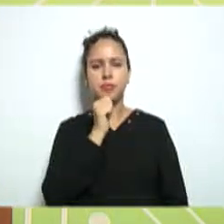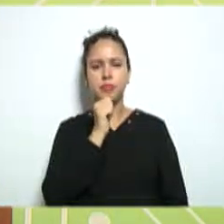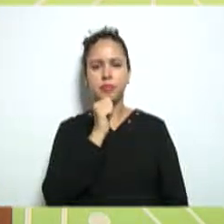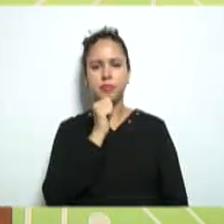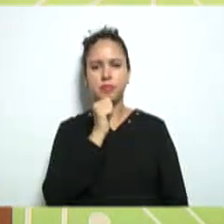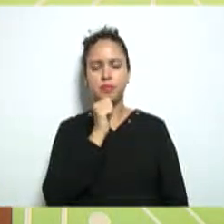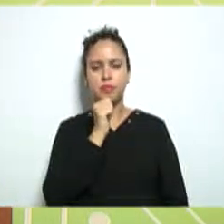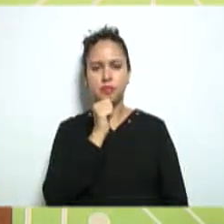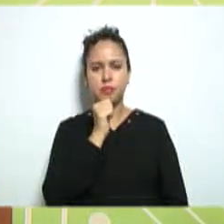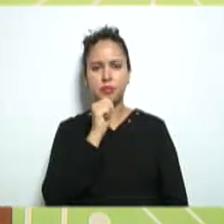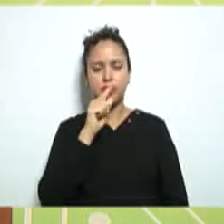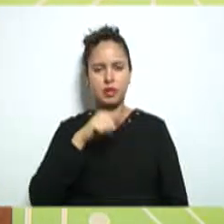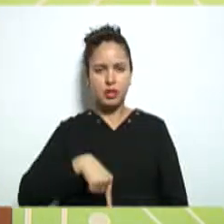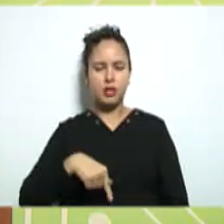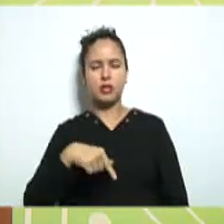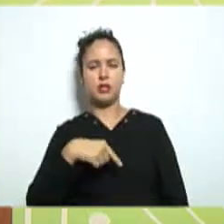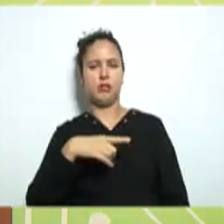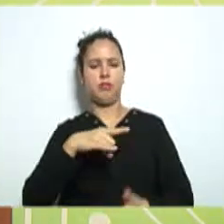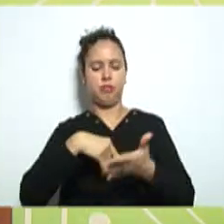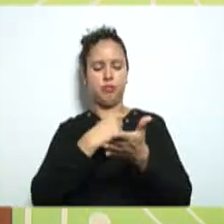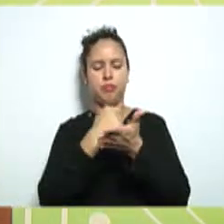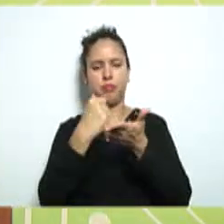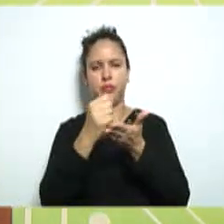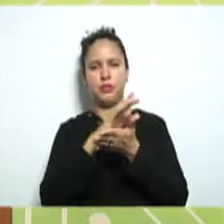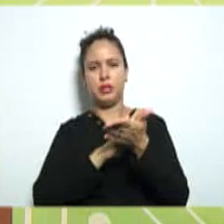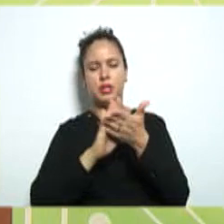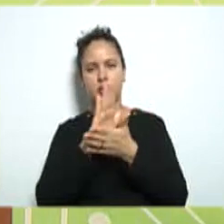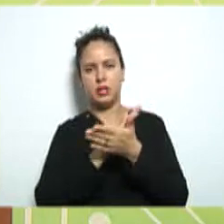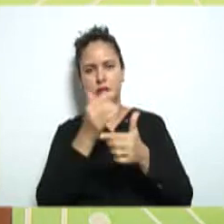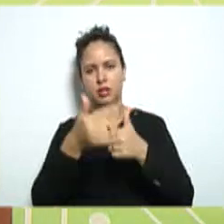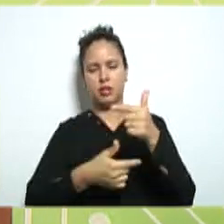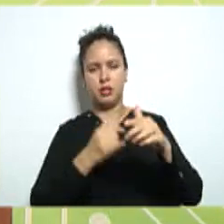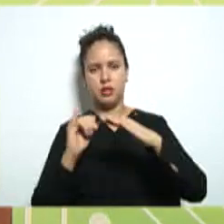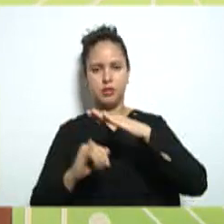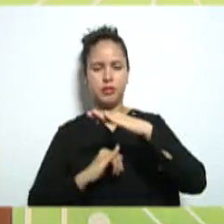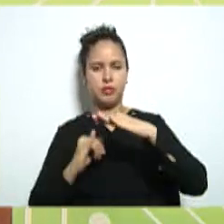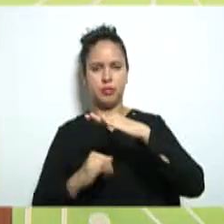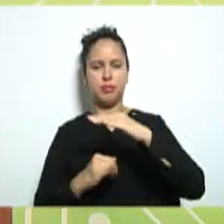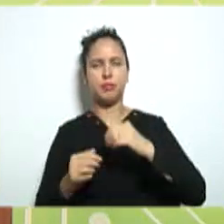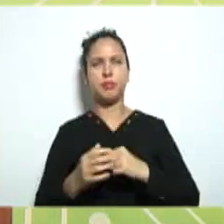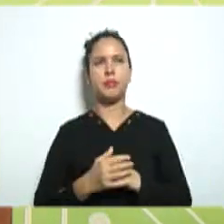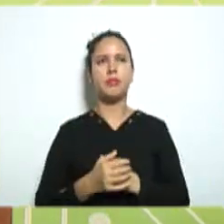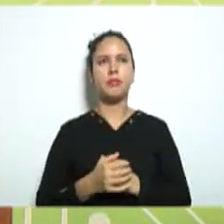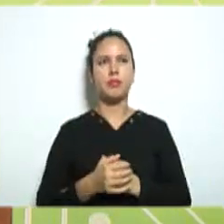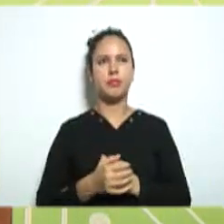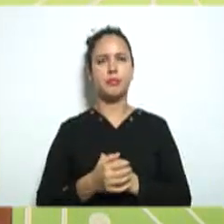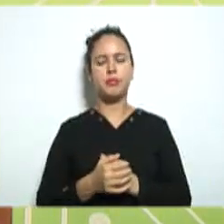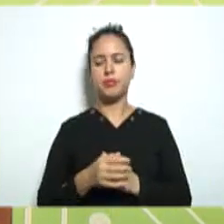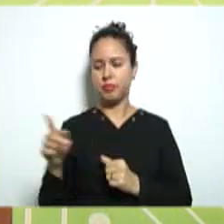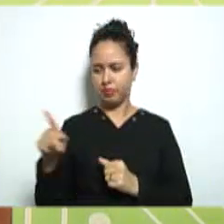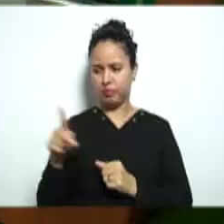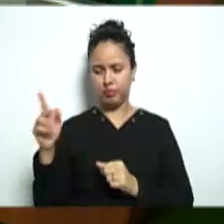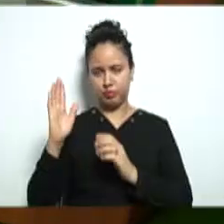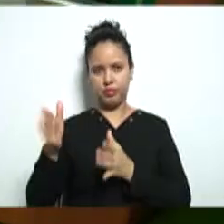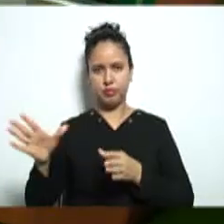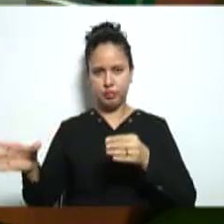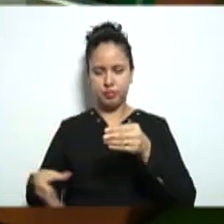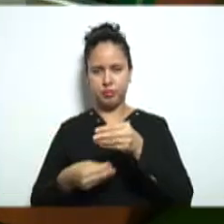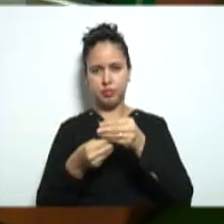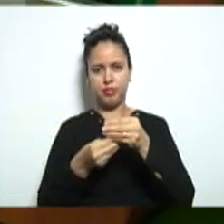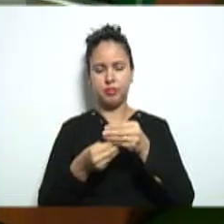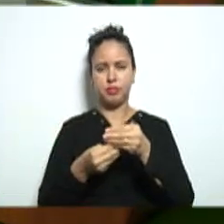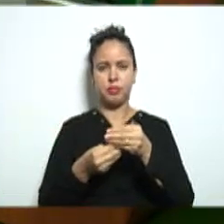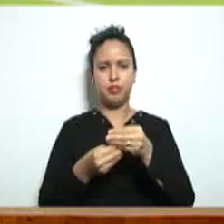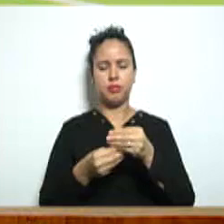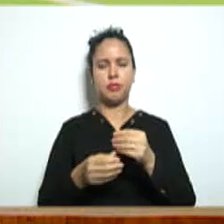contrato, de fato, informal. Por isso esse nome. Professor Wesley, o senhor gostaria de acrescentar alguma coisa? Então,